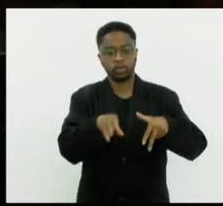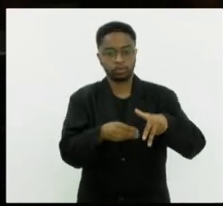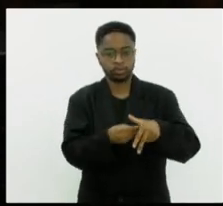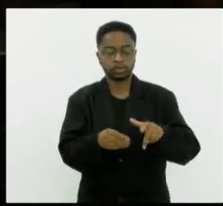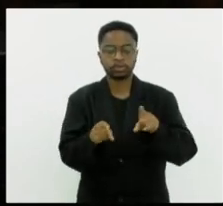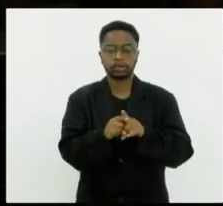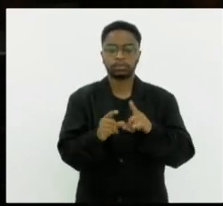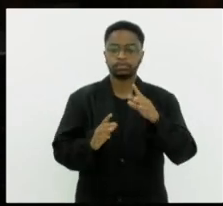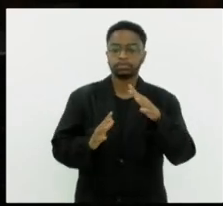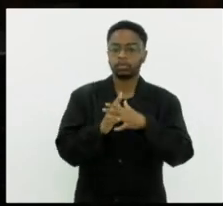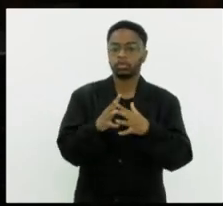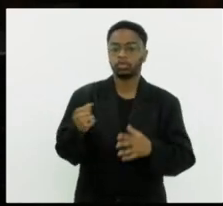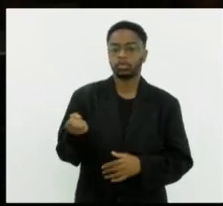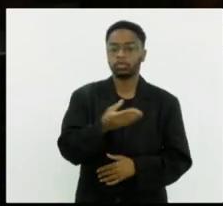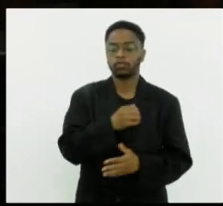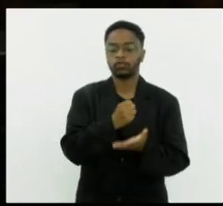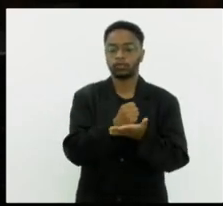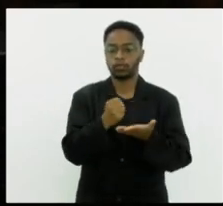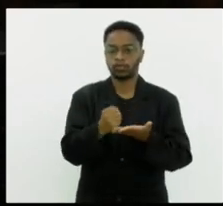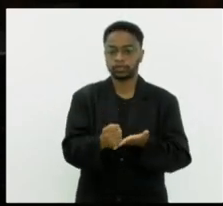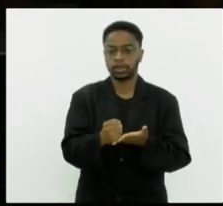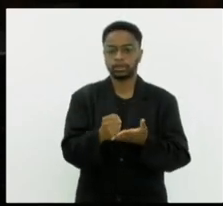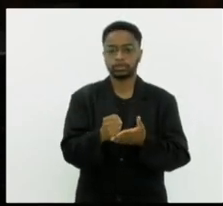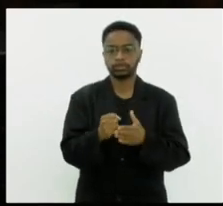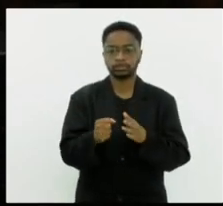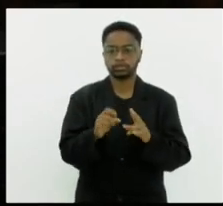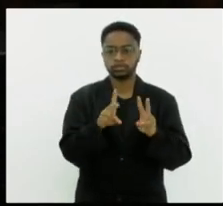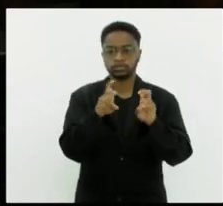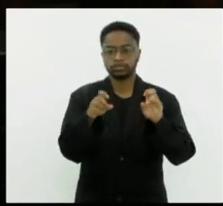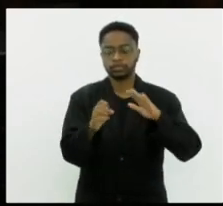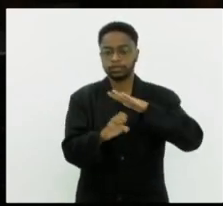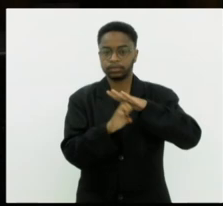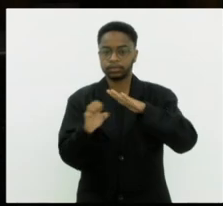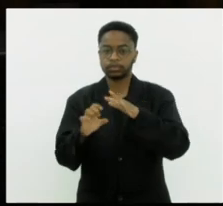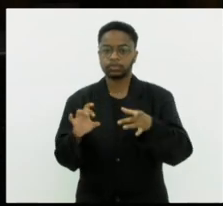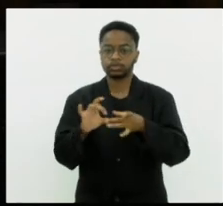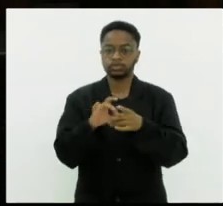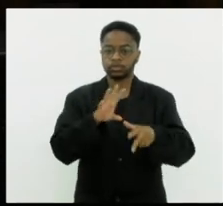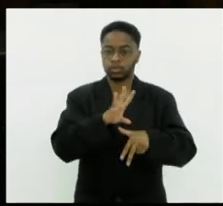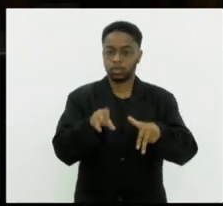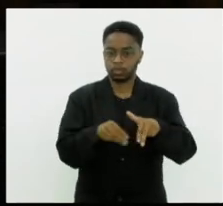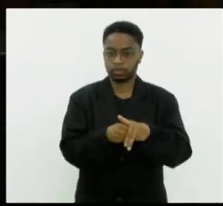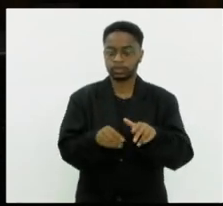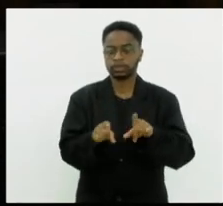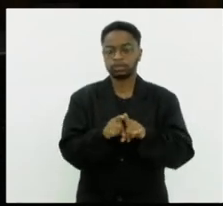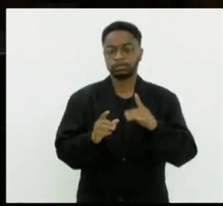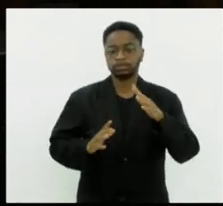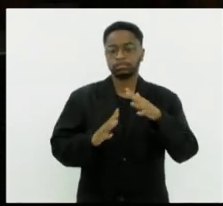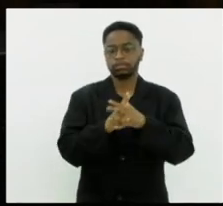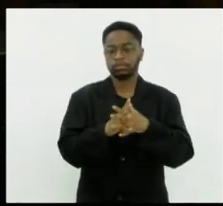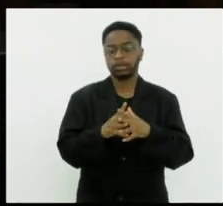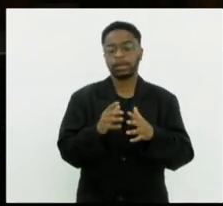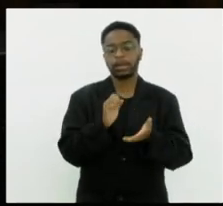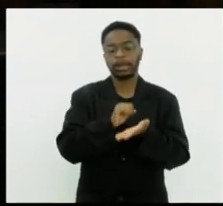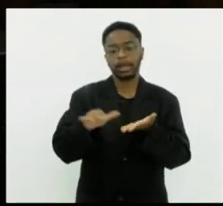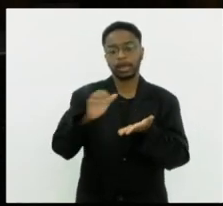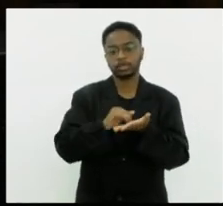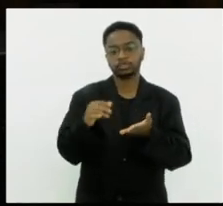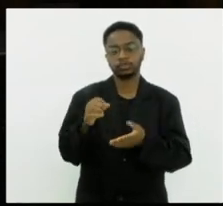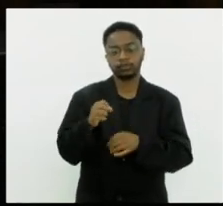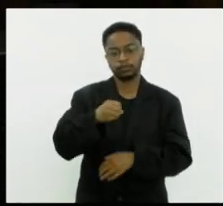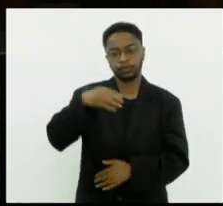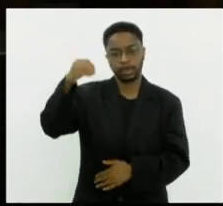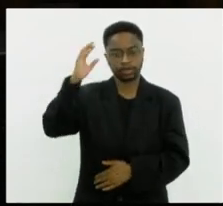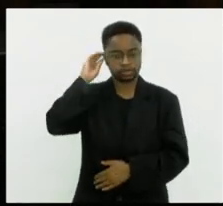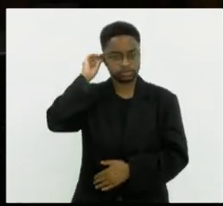de novos contratos de empresas envolvidas em corrupção, recorde de gastos de viagem do